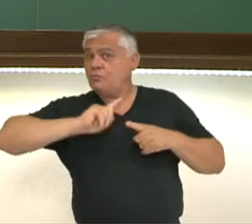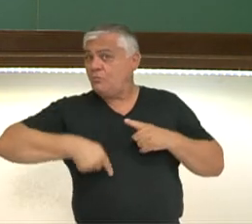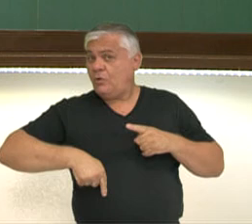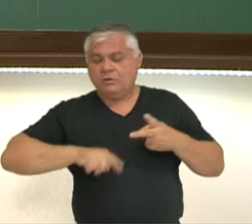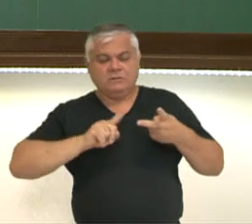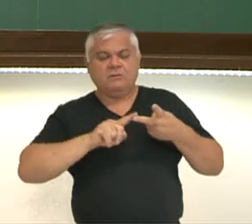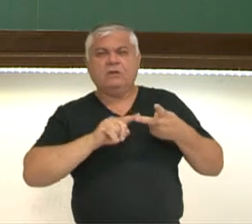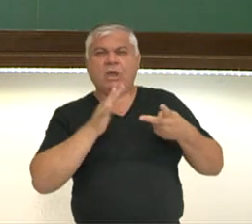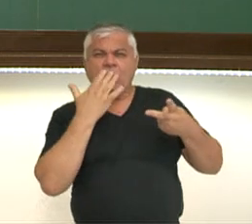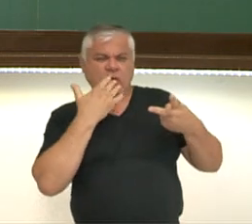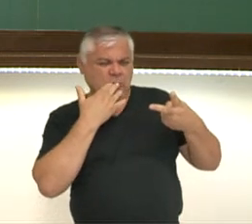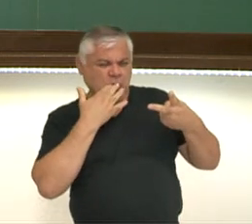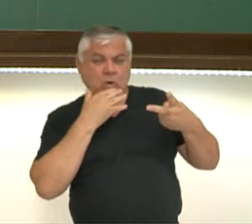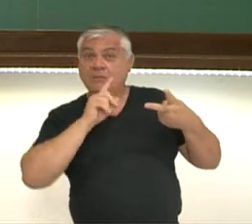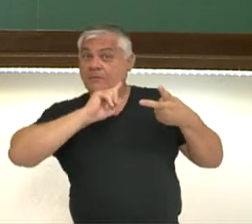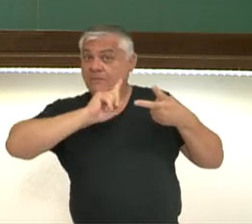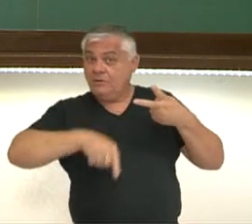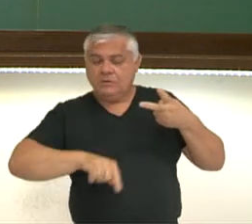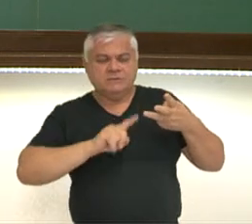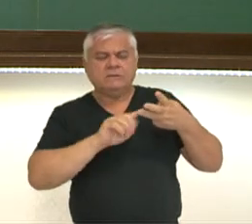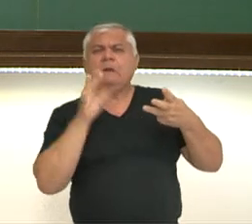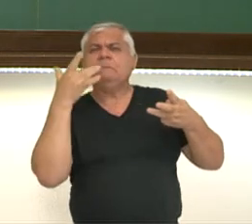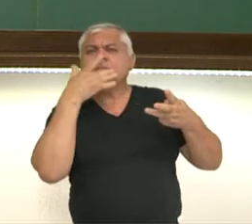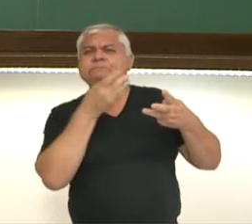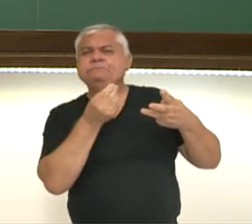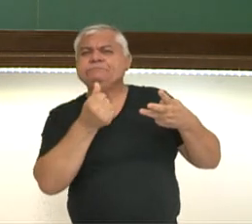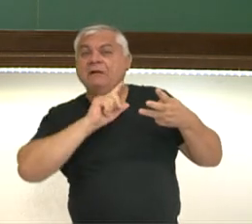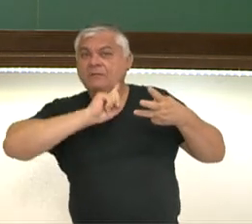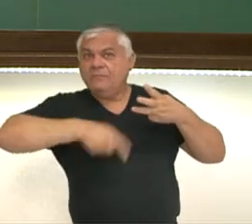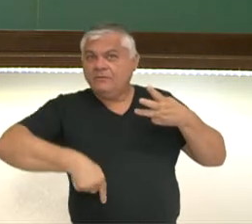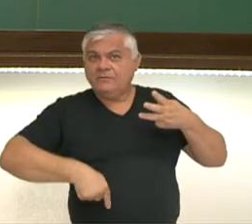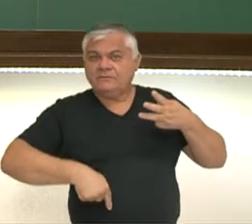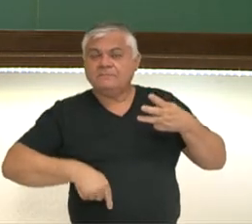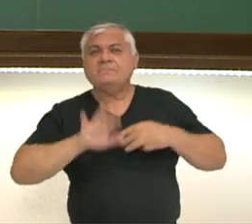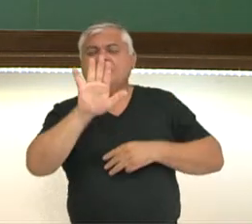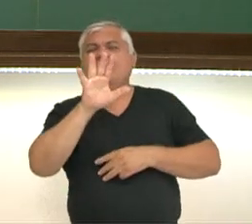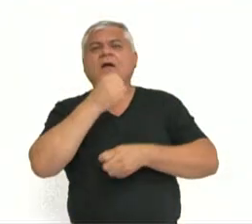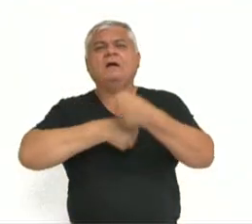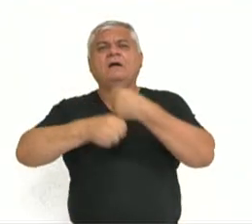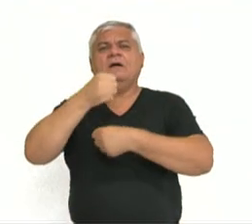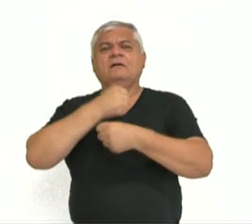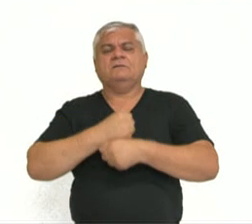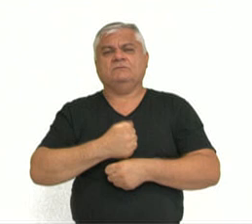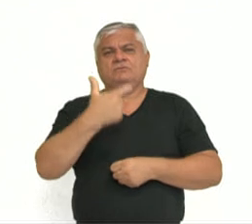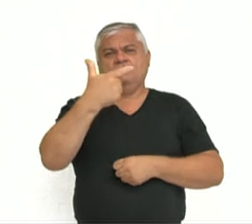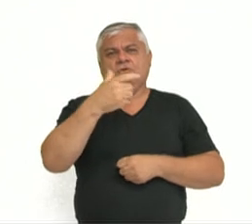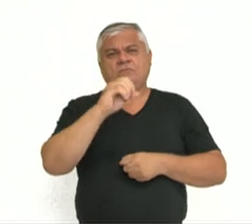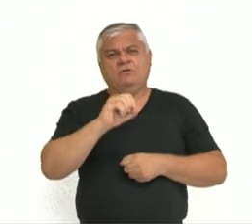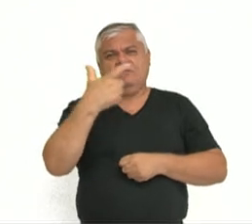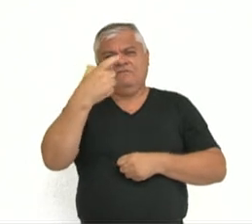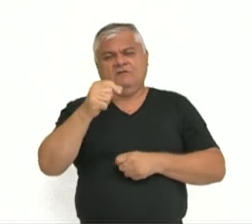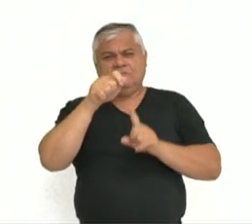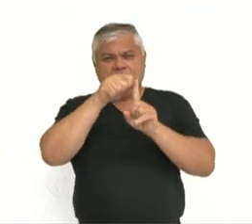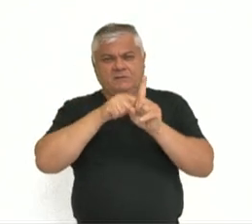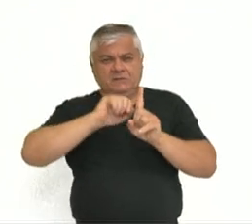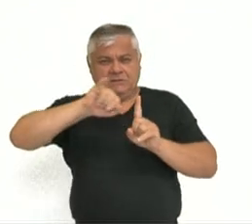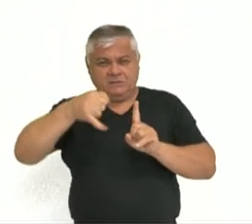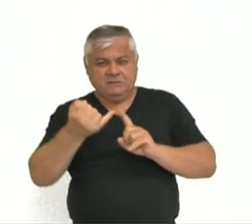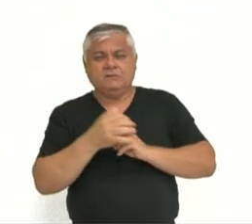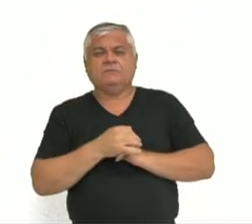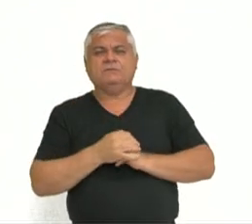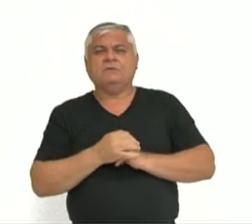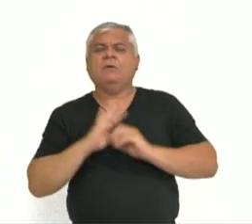não pode ter cor e não pode ter sabor porém no ano de 2020 lá no mês de janeiro